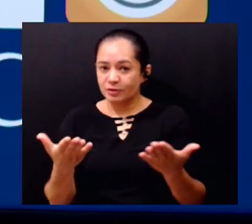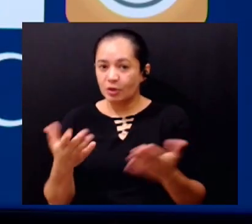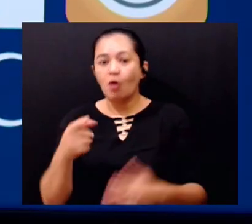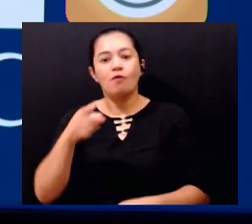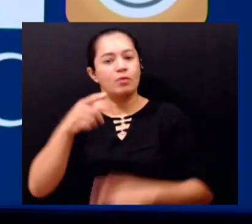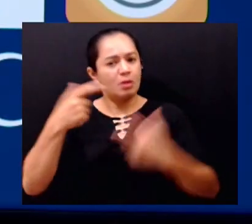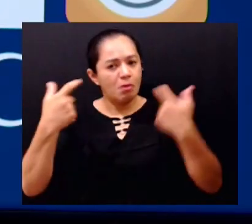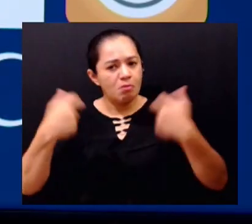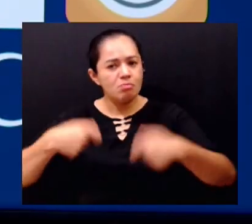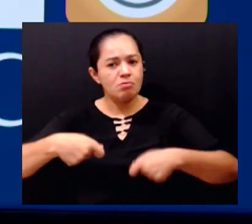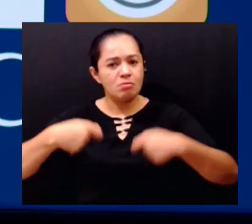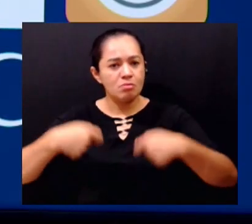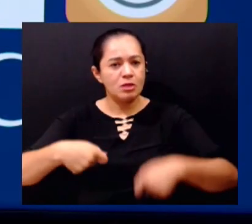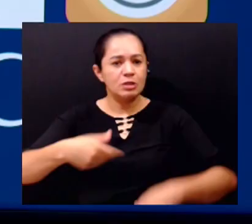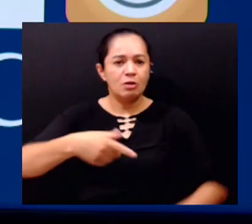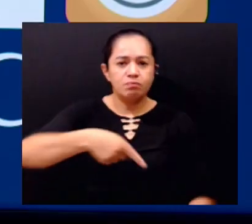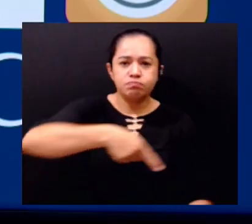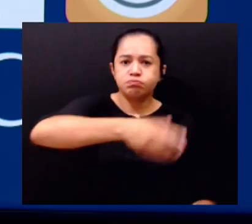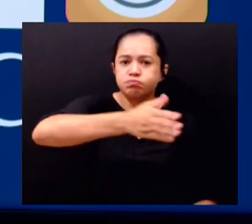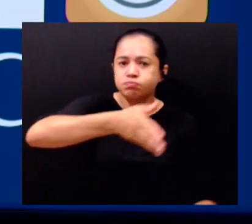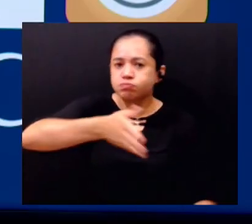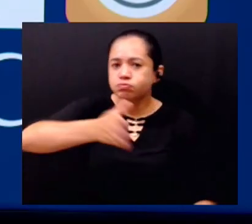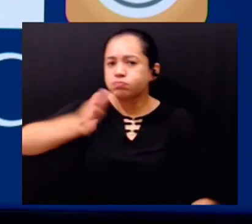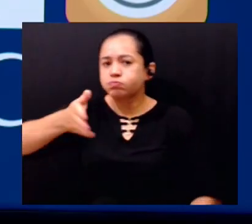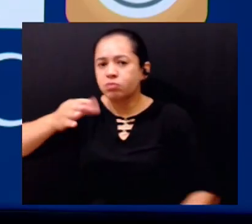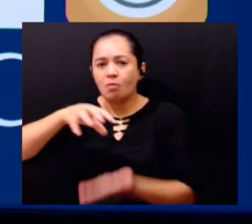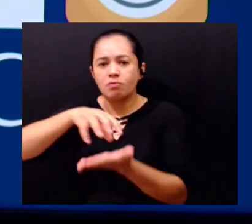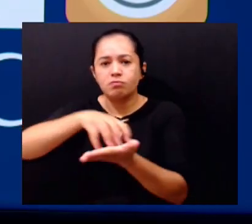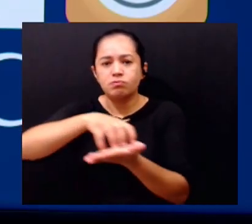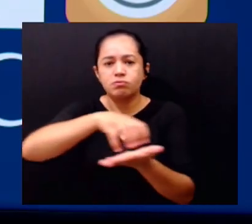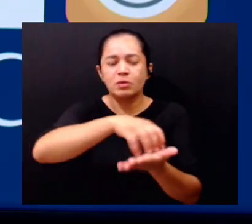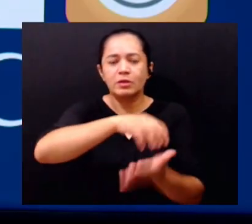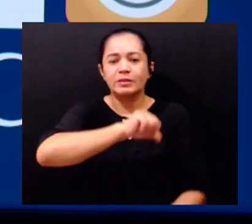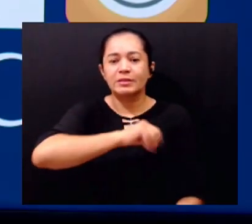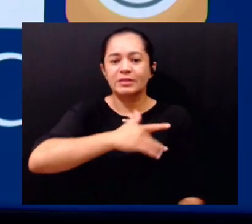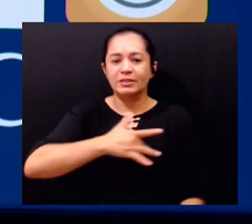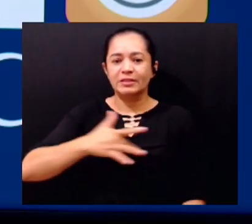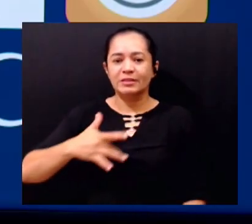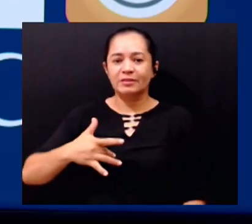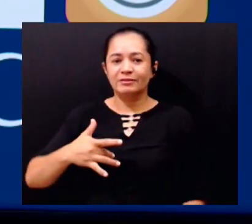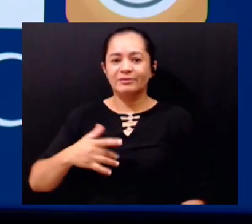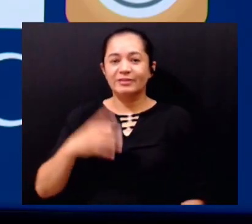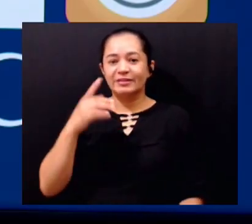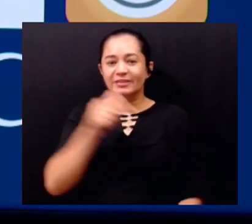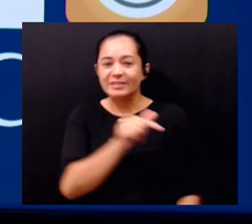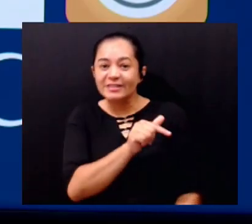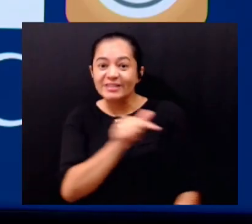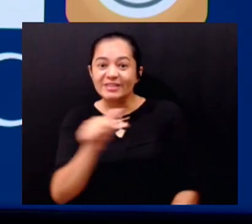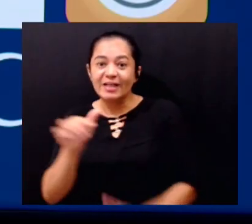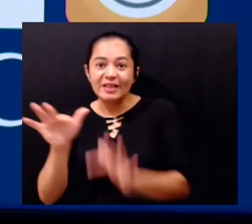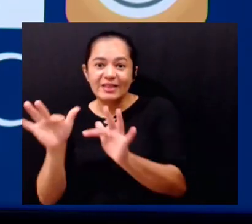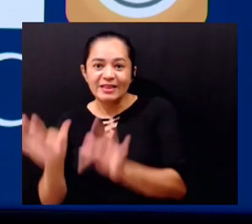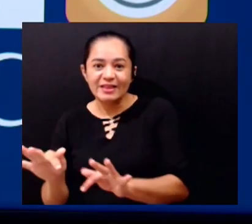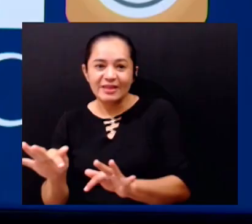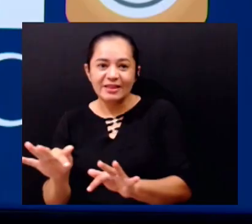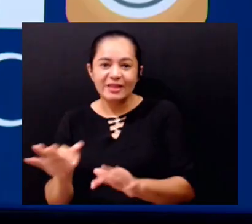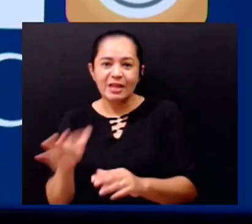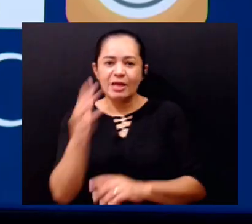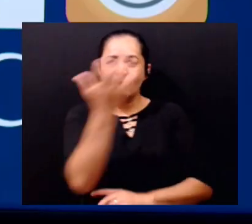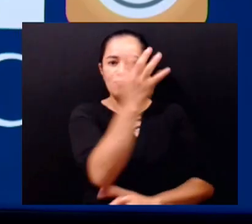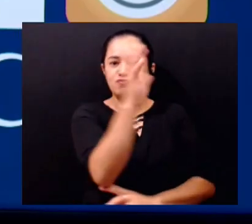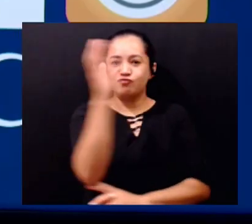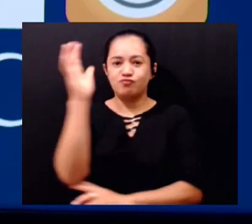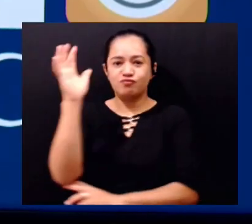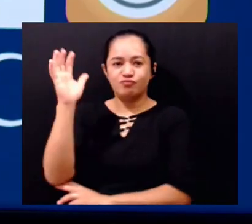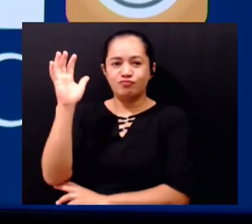de saúde mais próximo da sua casa. E o final de semana, os bosques estão liberados? Sim, 25